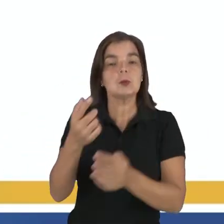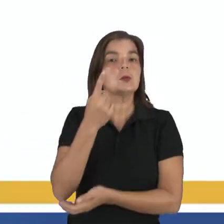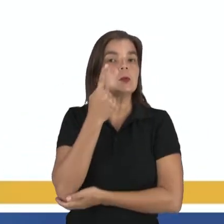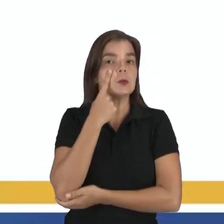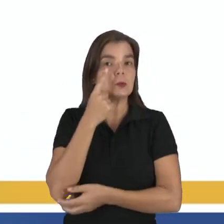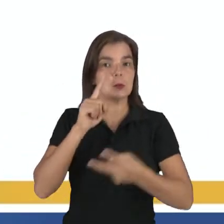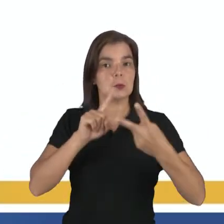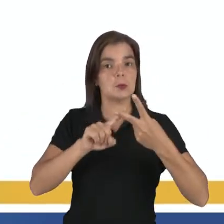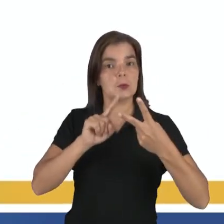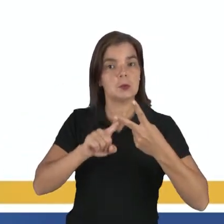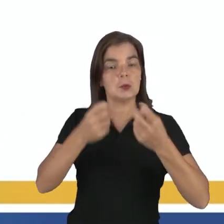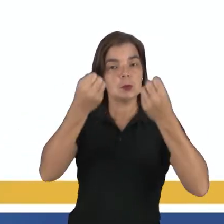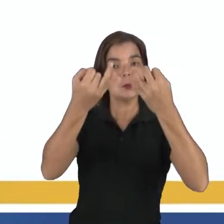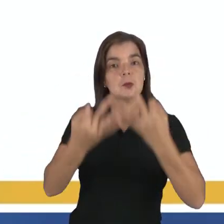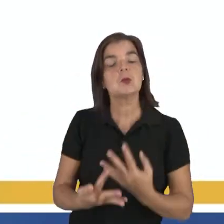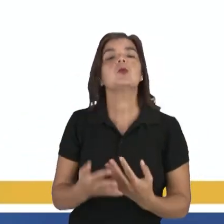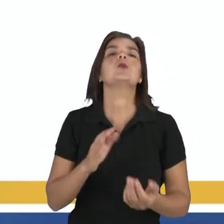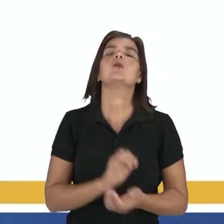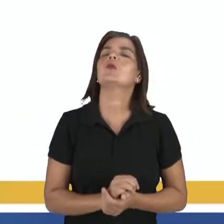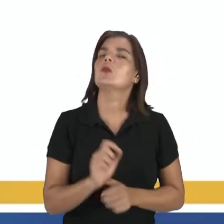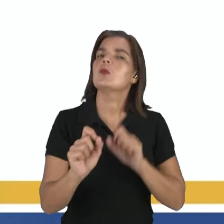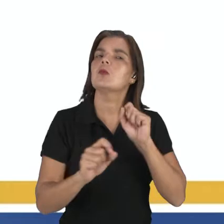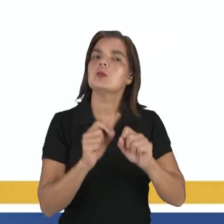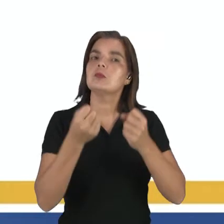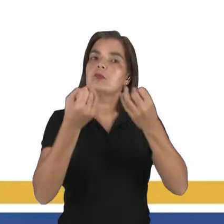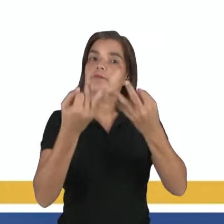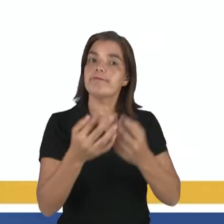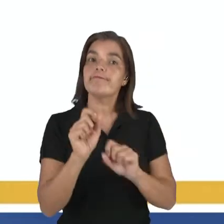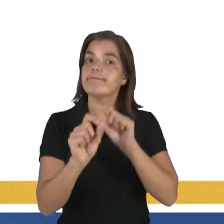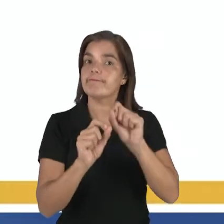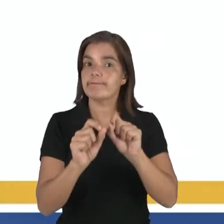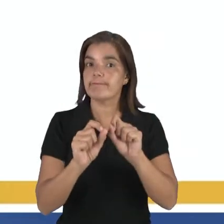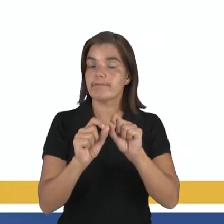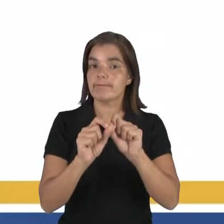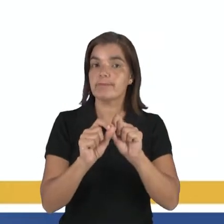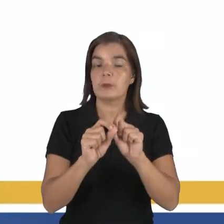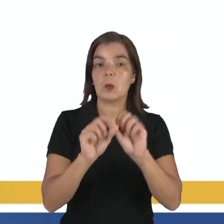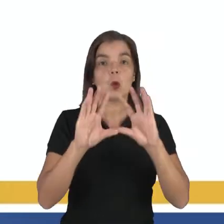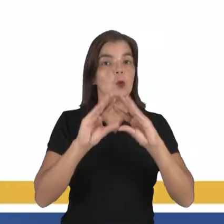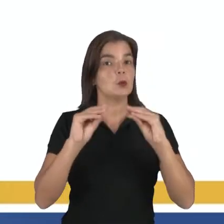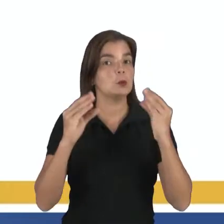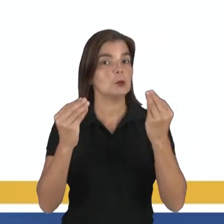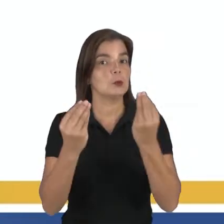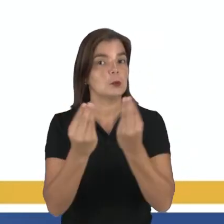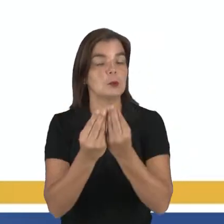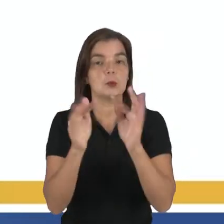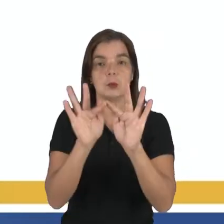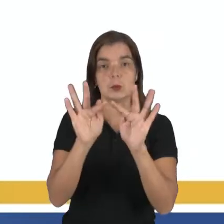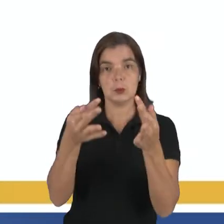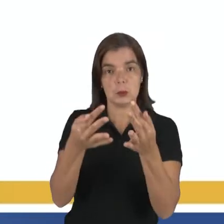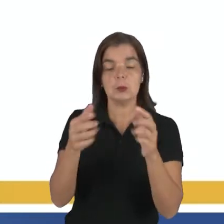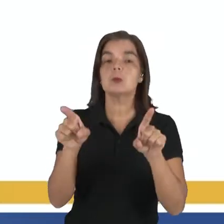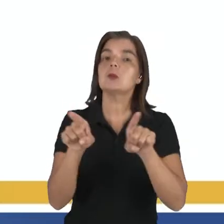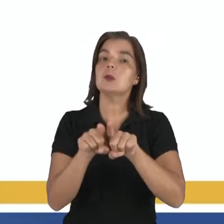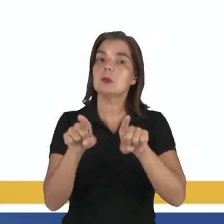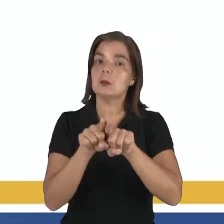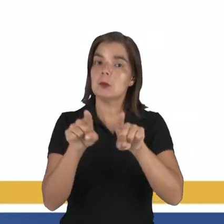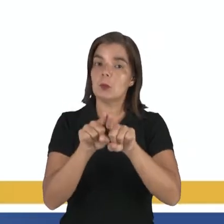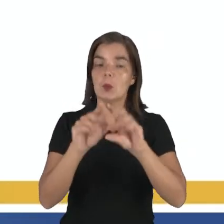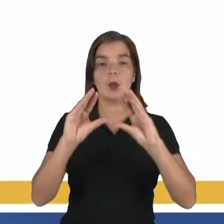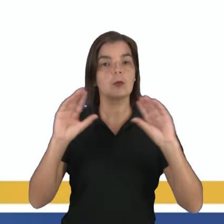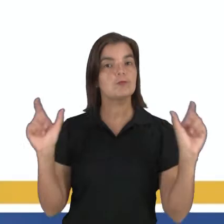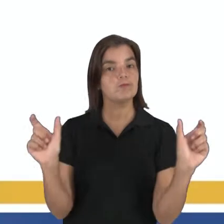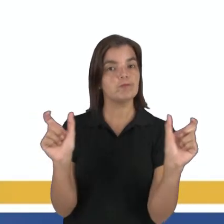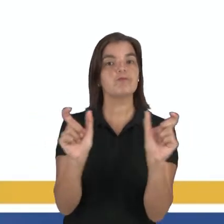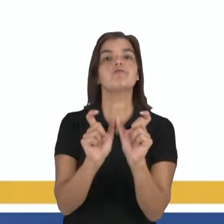aqui nesse segundo postulado, ele vai trazer a definição do que é uma substância simples e do que é uma substância